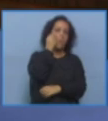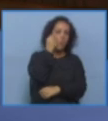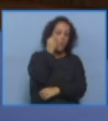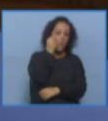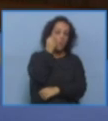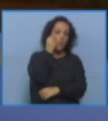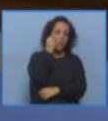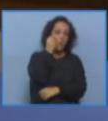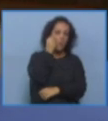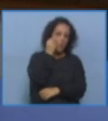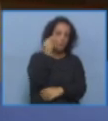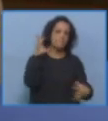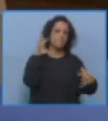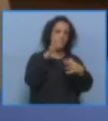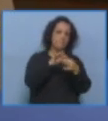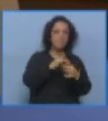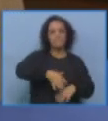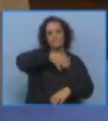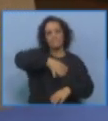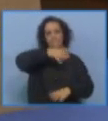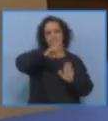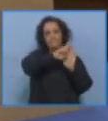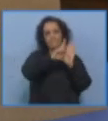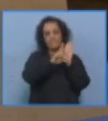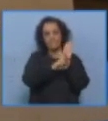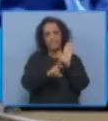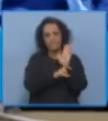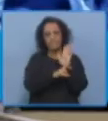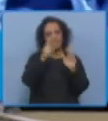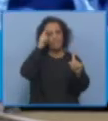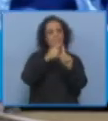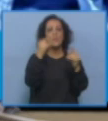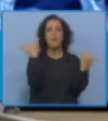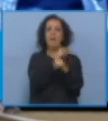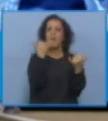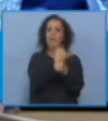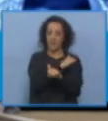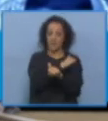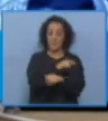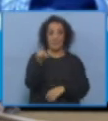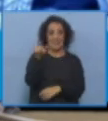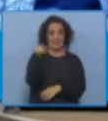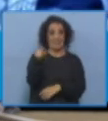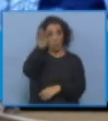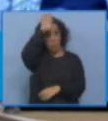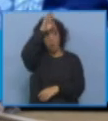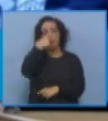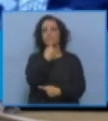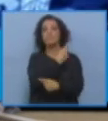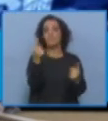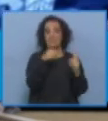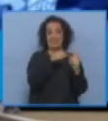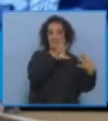exortação apostólica pela alegria. E nessa exortação o Papa diz que a questão